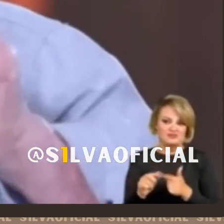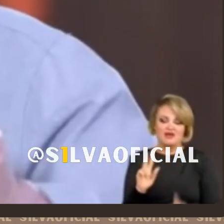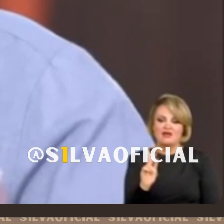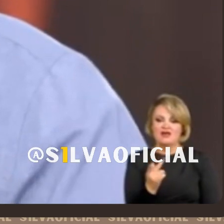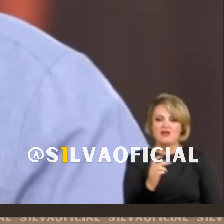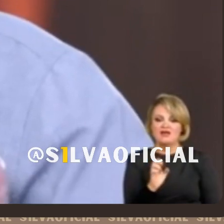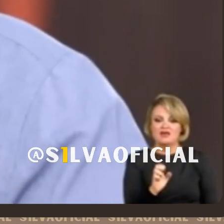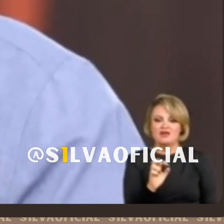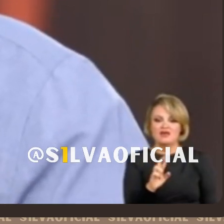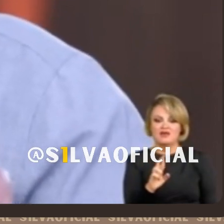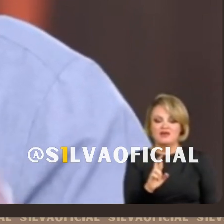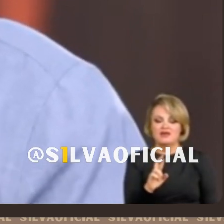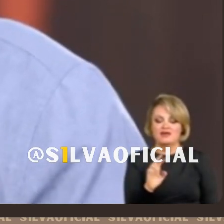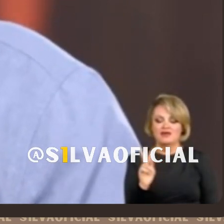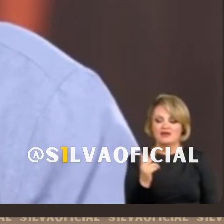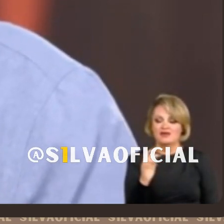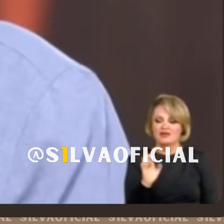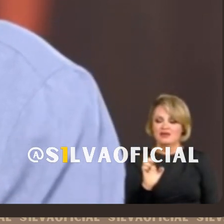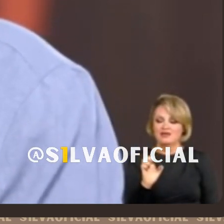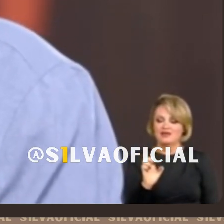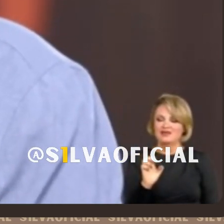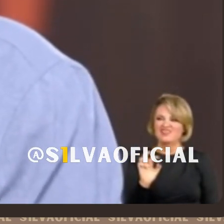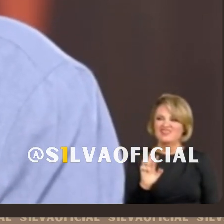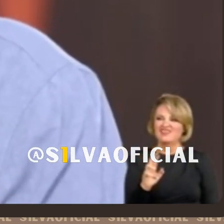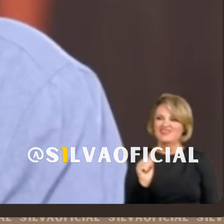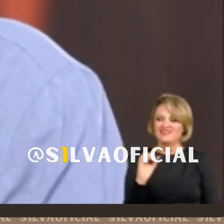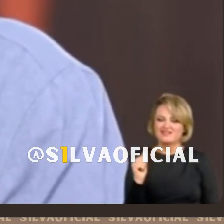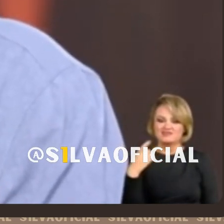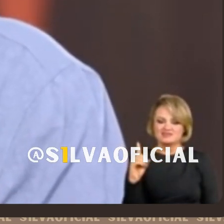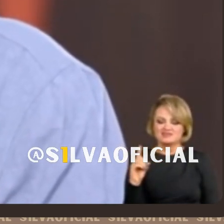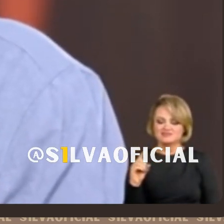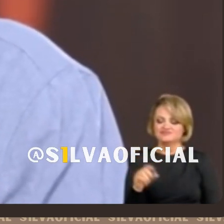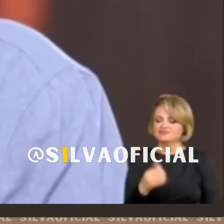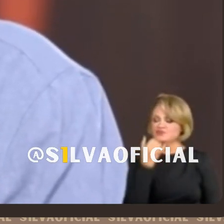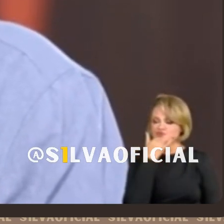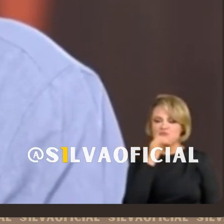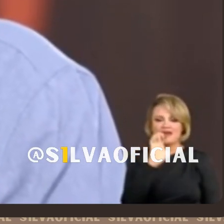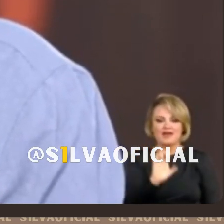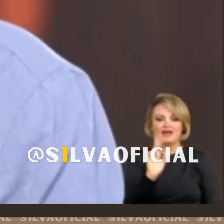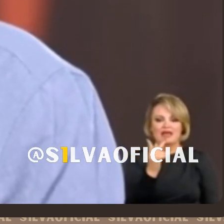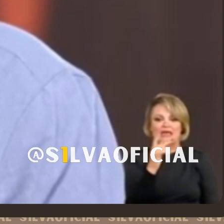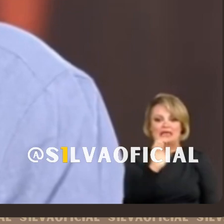E eu estava na casa de um cidadão rico. Ele dizia para o filho dele assim: